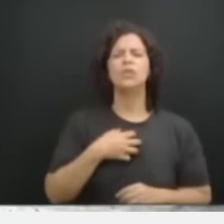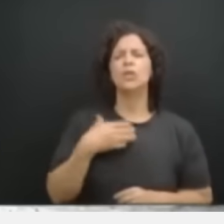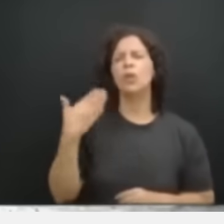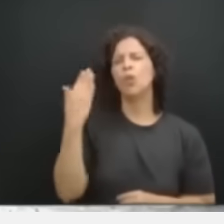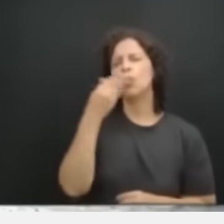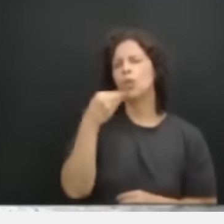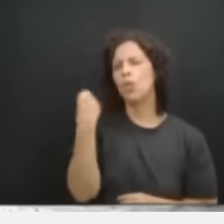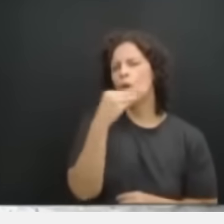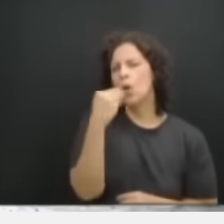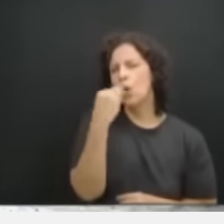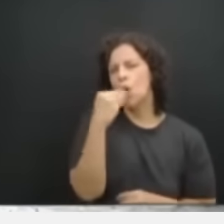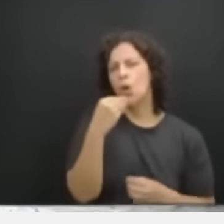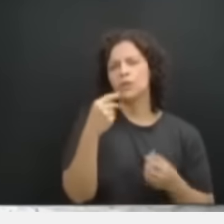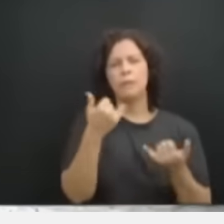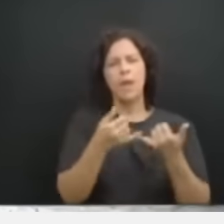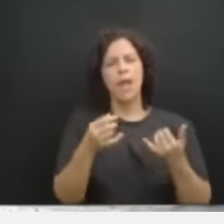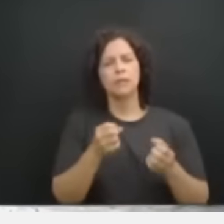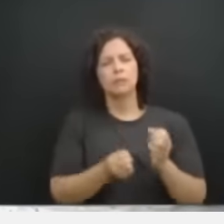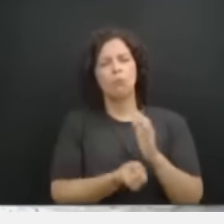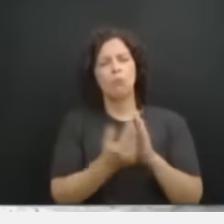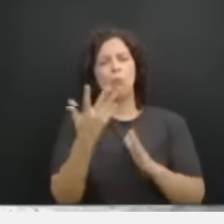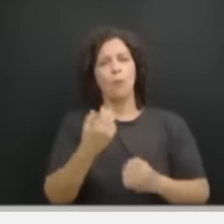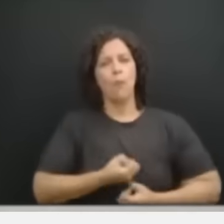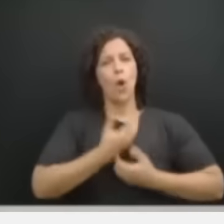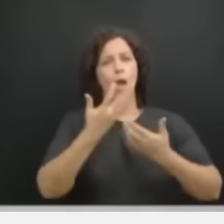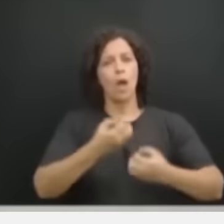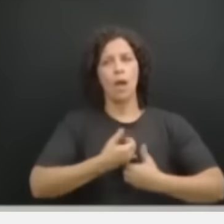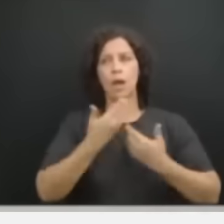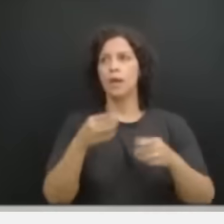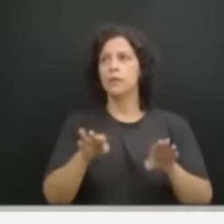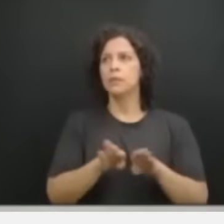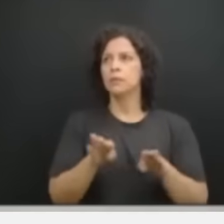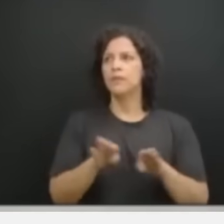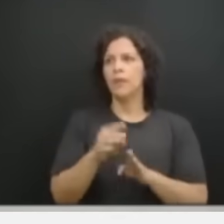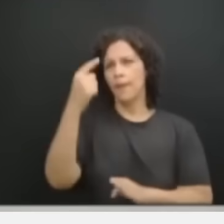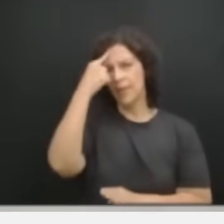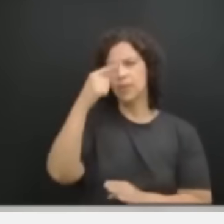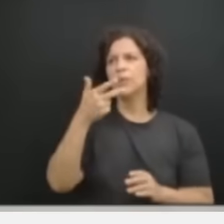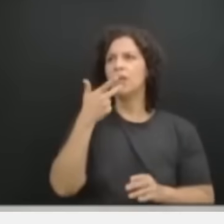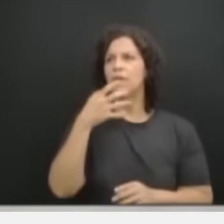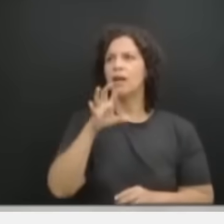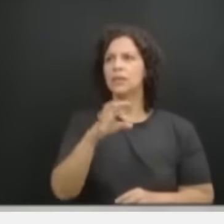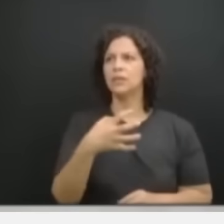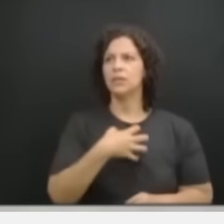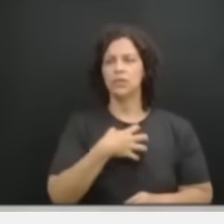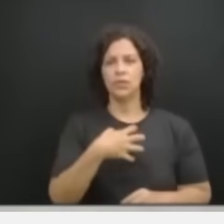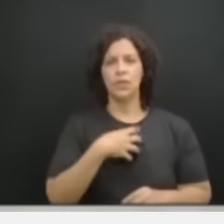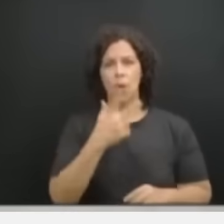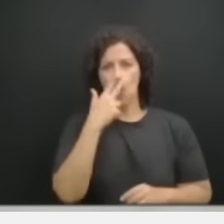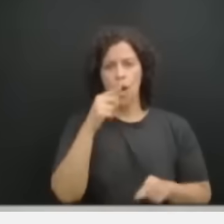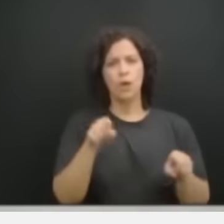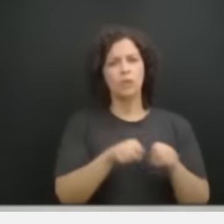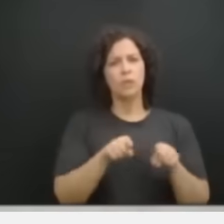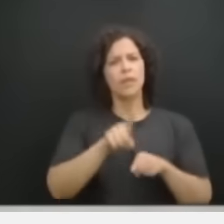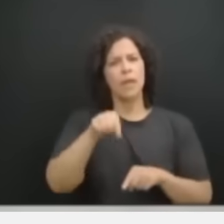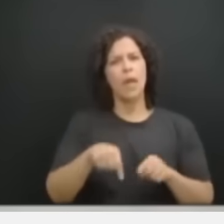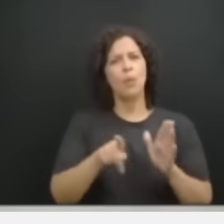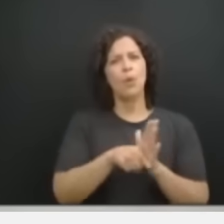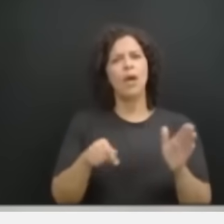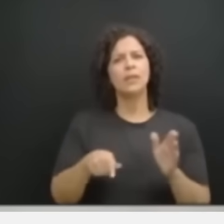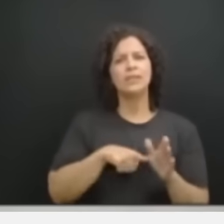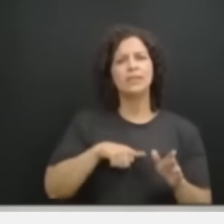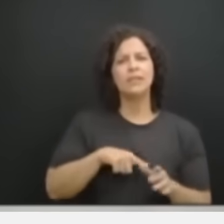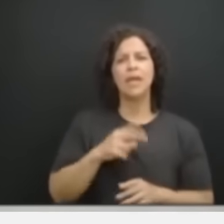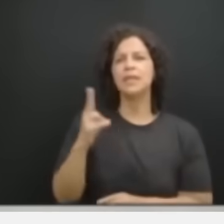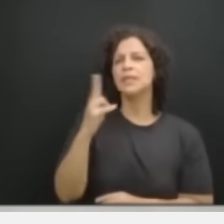Mansa de poeta eu acho que isso aí eu fiquei pensando por que que ele fala assim deve ser devido ao cigarro que o